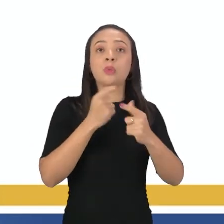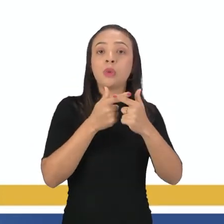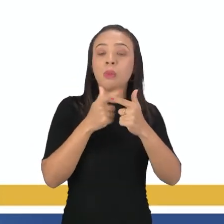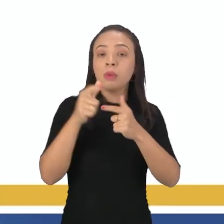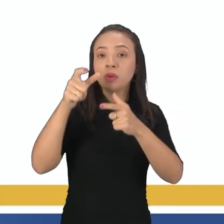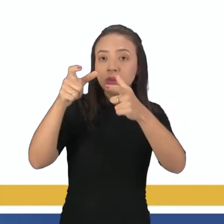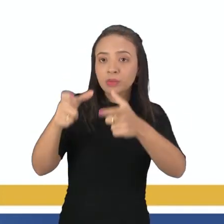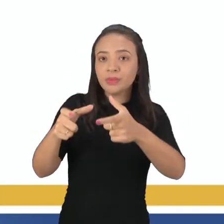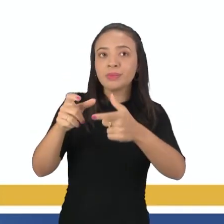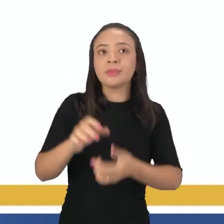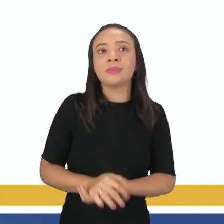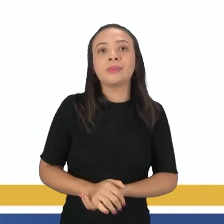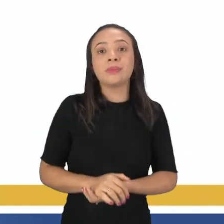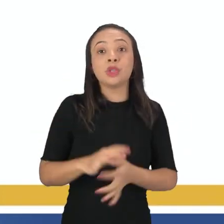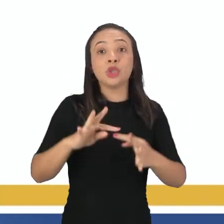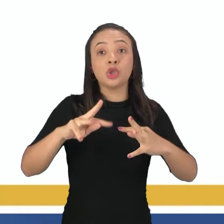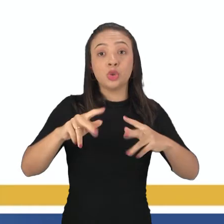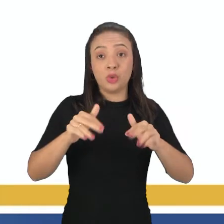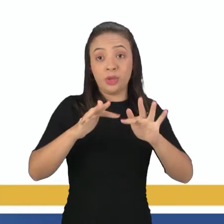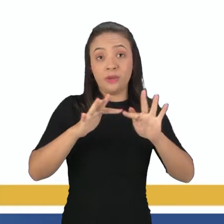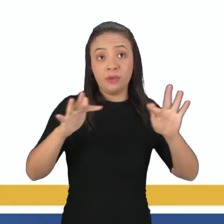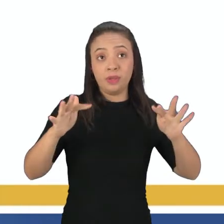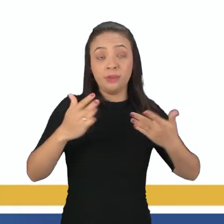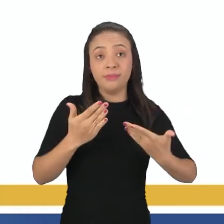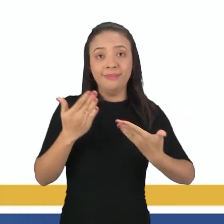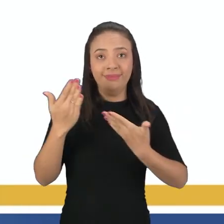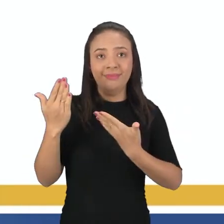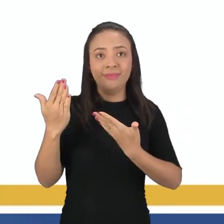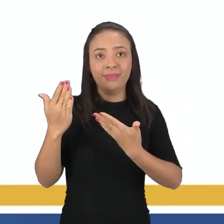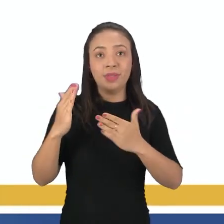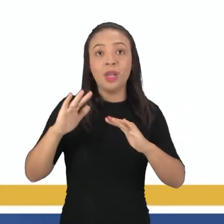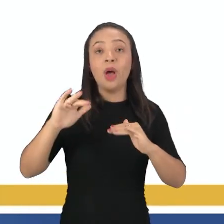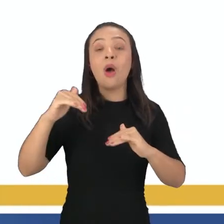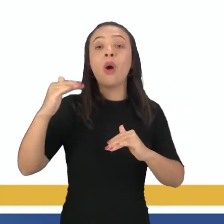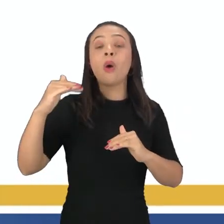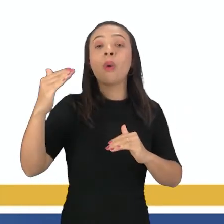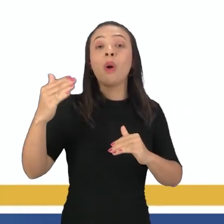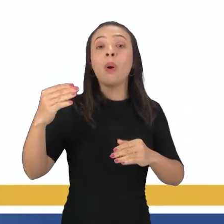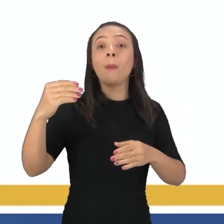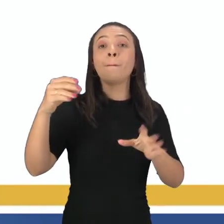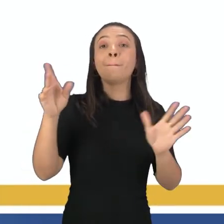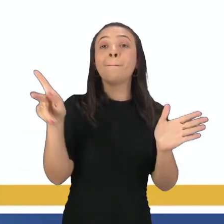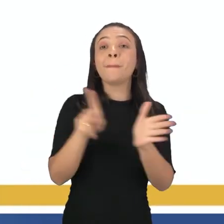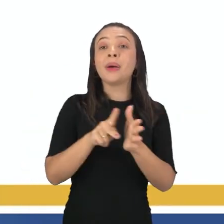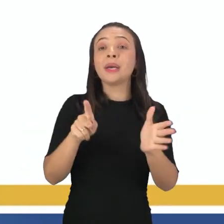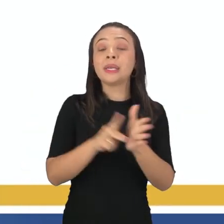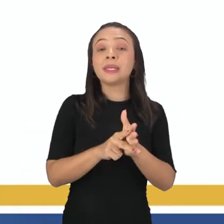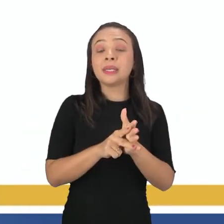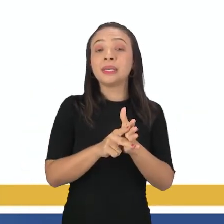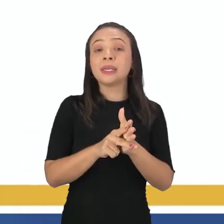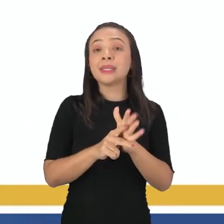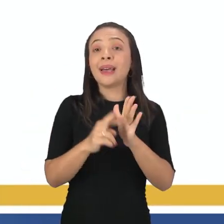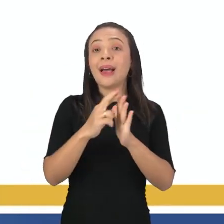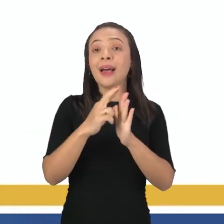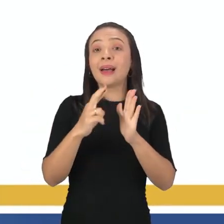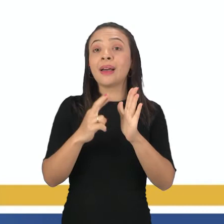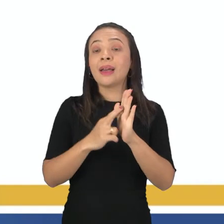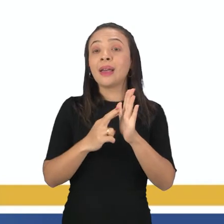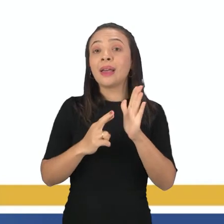lugar. Das sentenças acima, quais estão dentro da norma padrão da língua